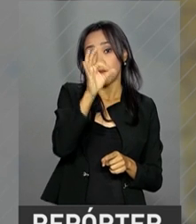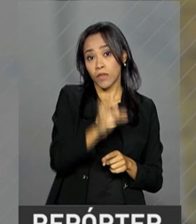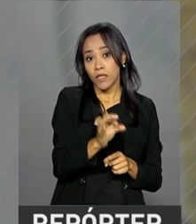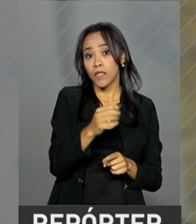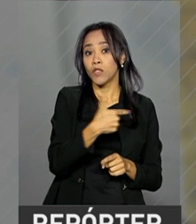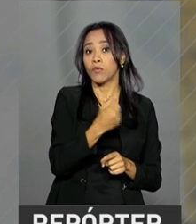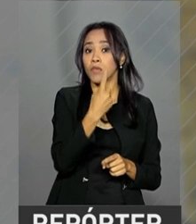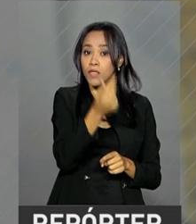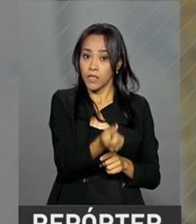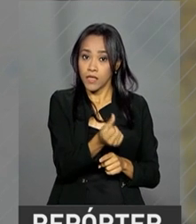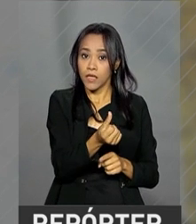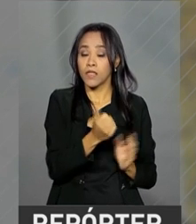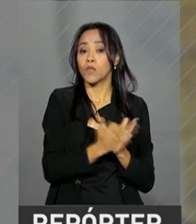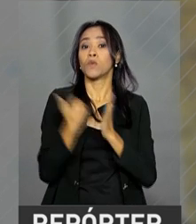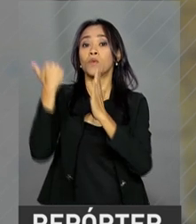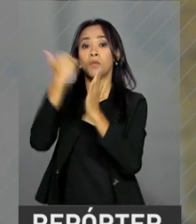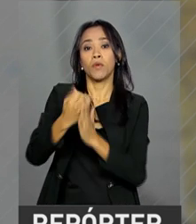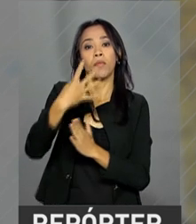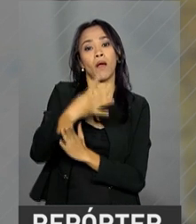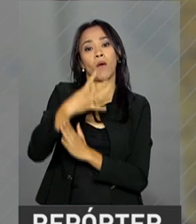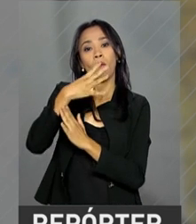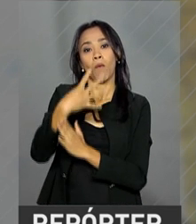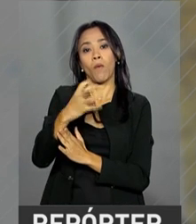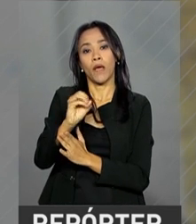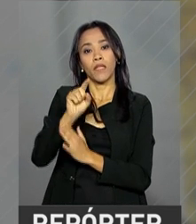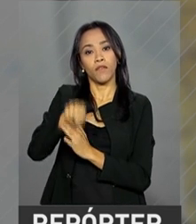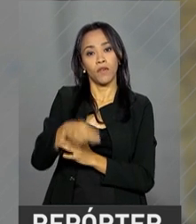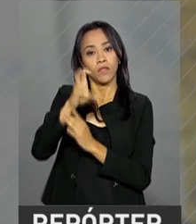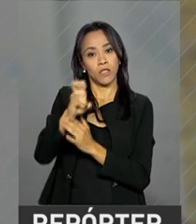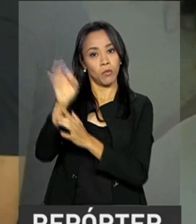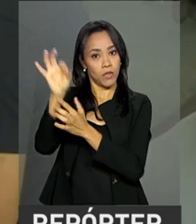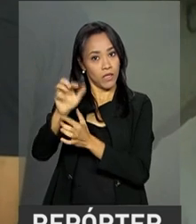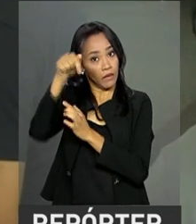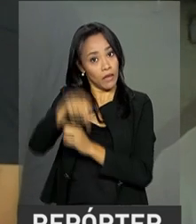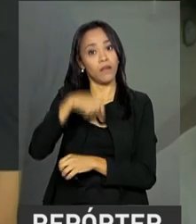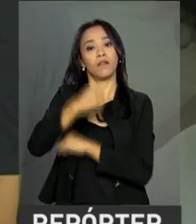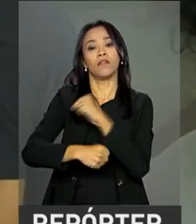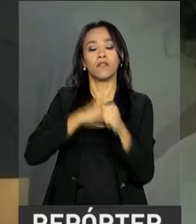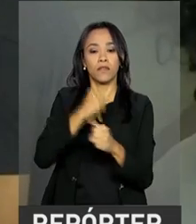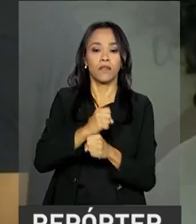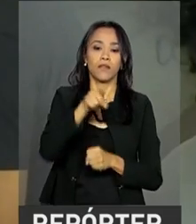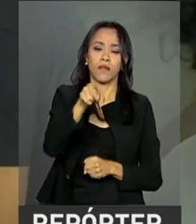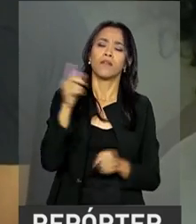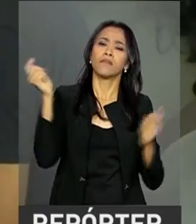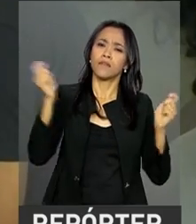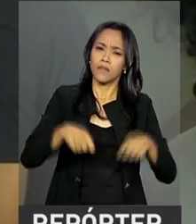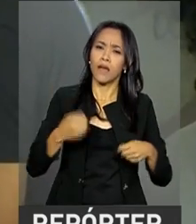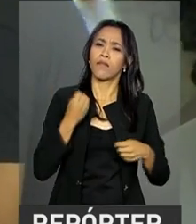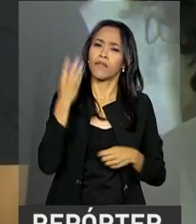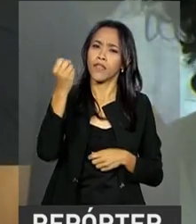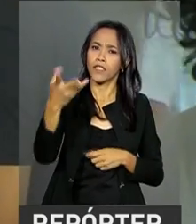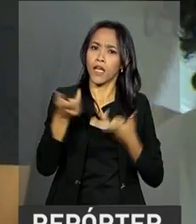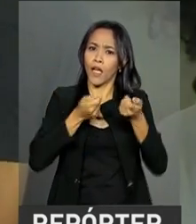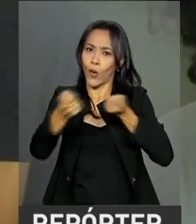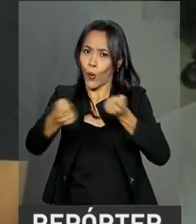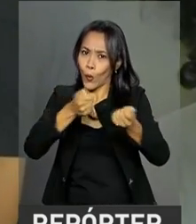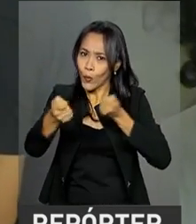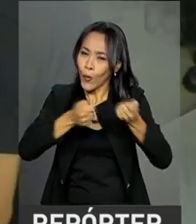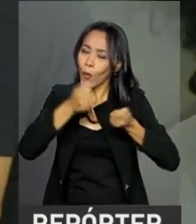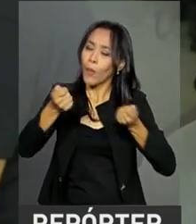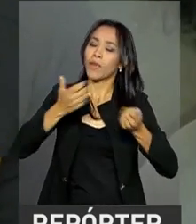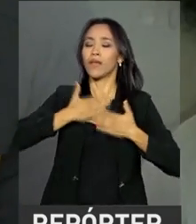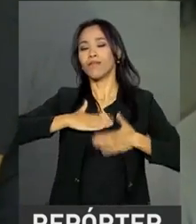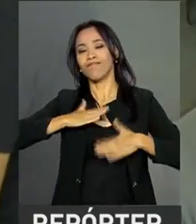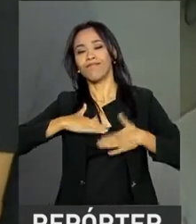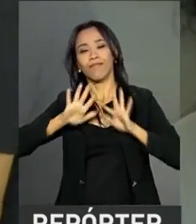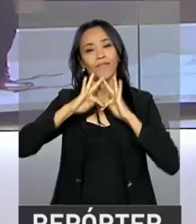em 2016 para 40,5% este ano. Dá para fazer uma viagem mais econômica e poder curtir um